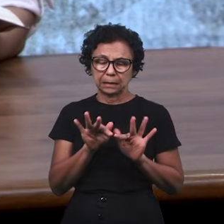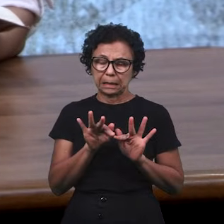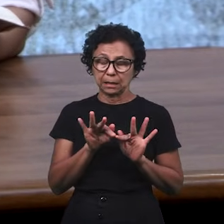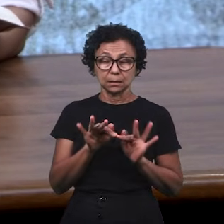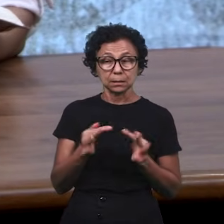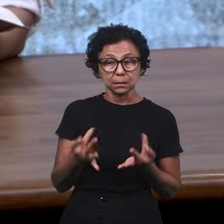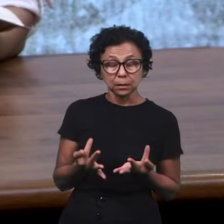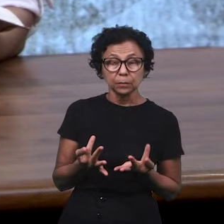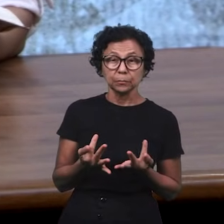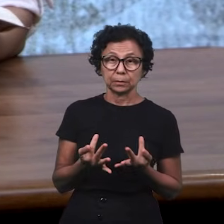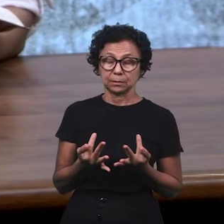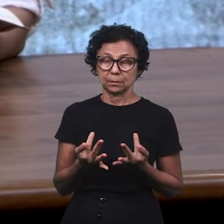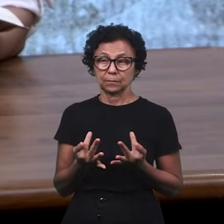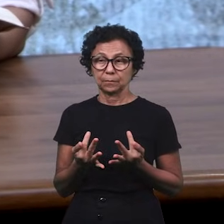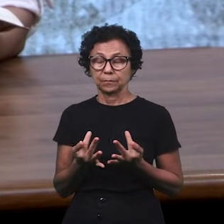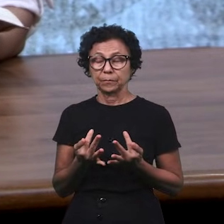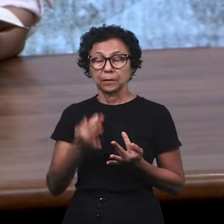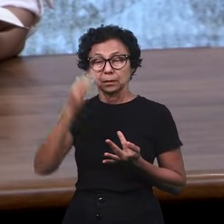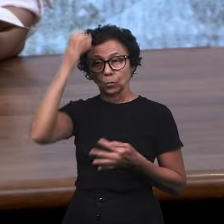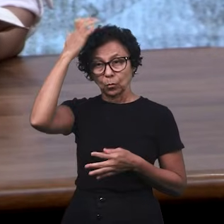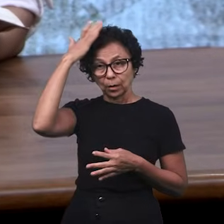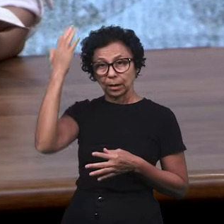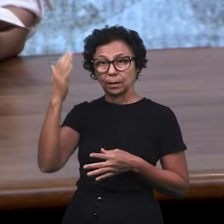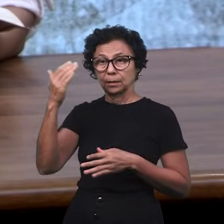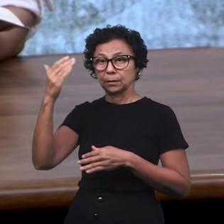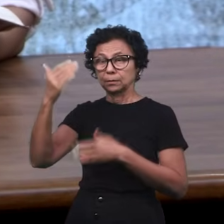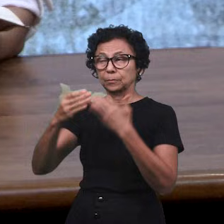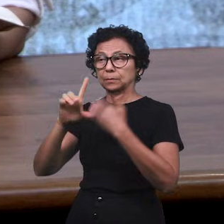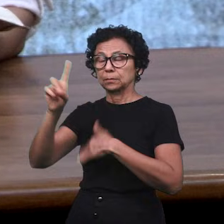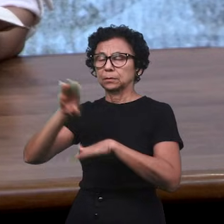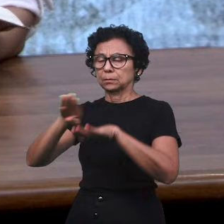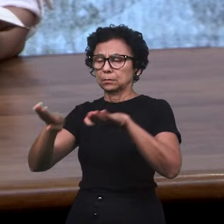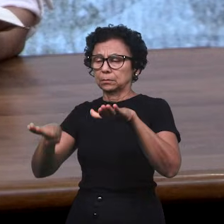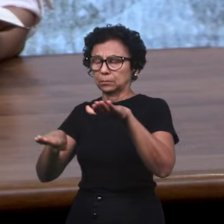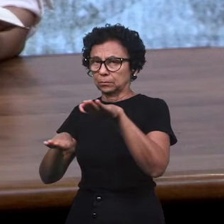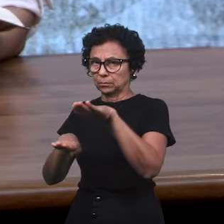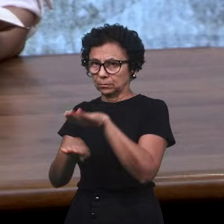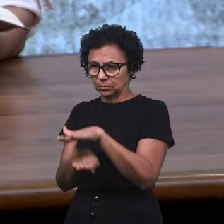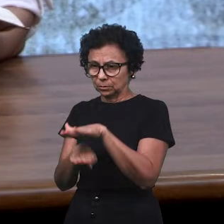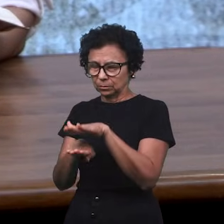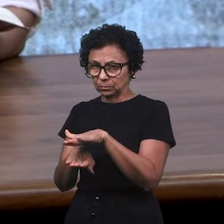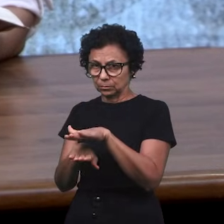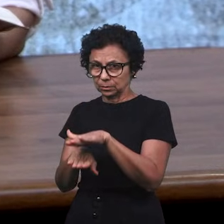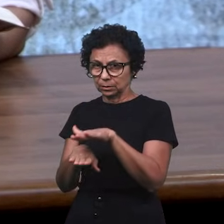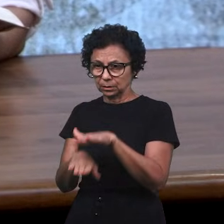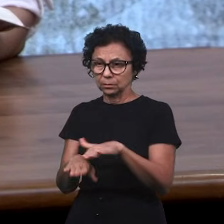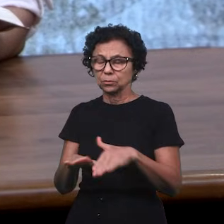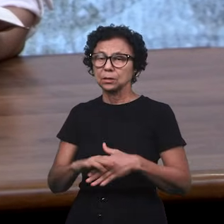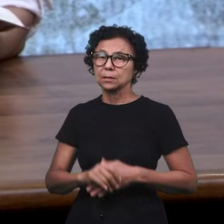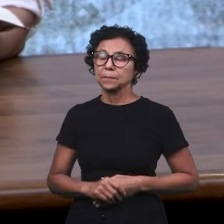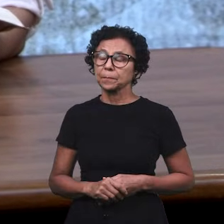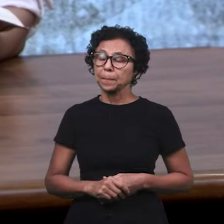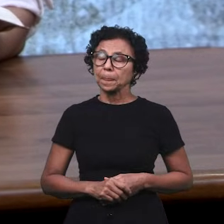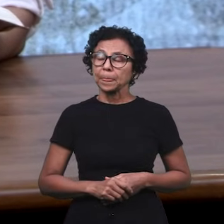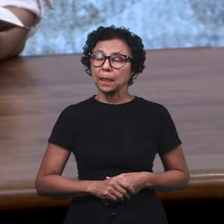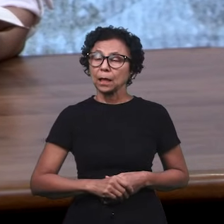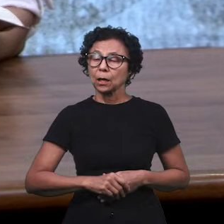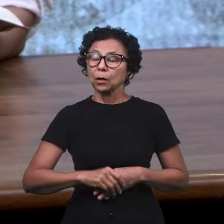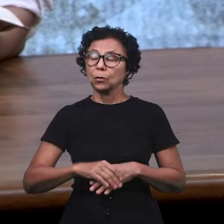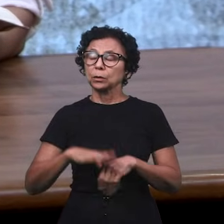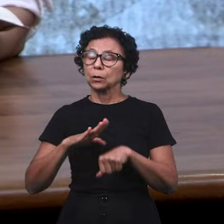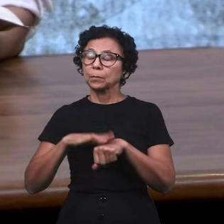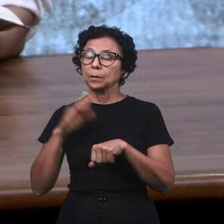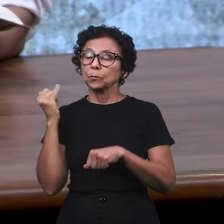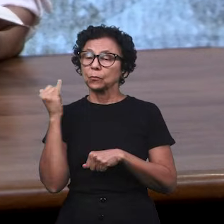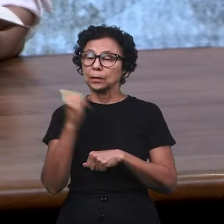perante Deus, ouvindo as suas palavras contra este lugar e contra os seus habitantes, e te